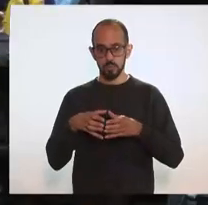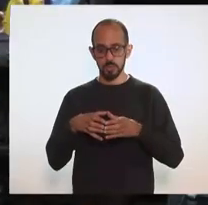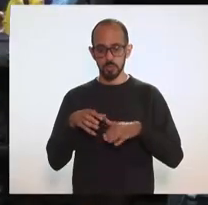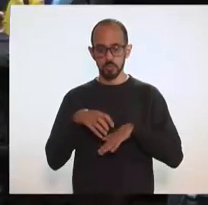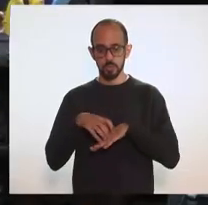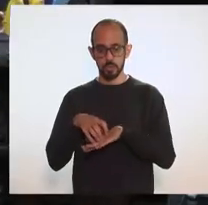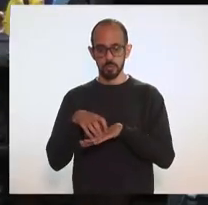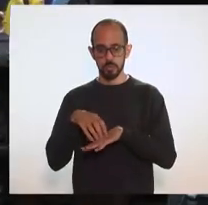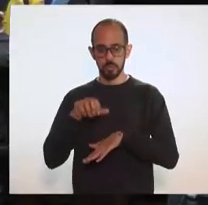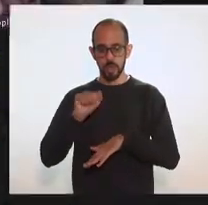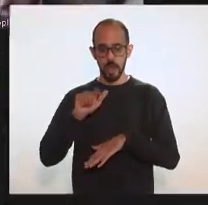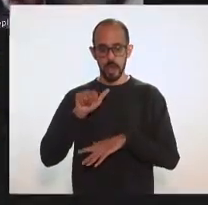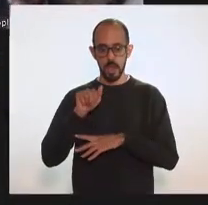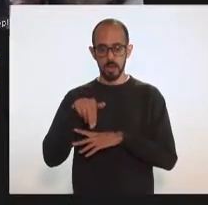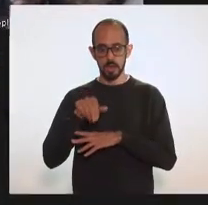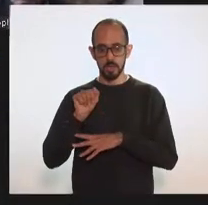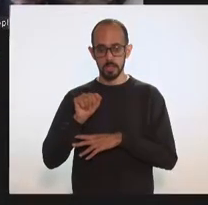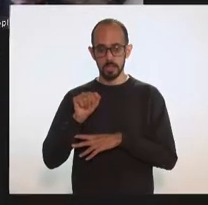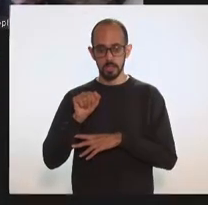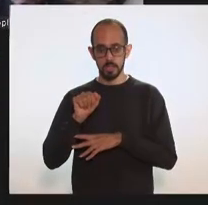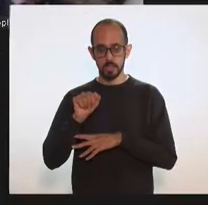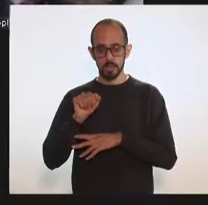Deputado é lá na paz